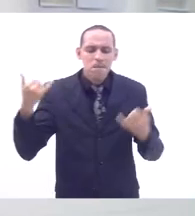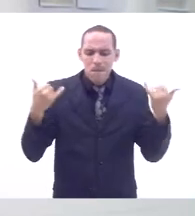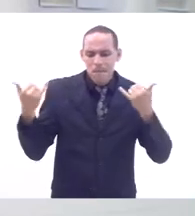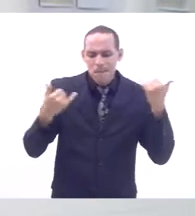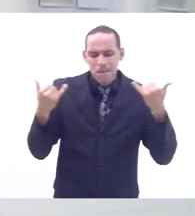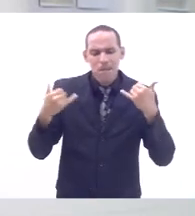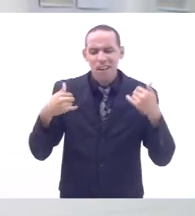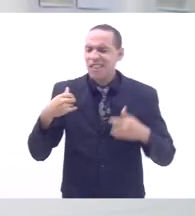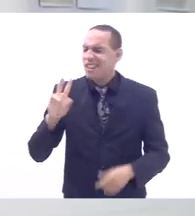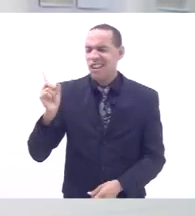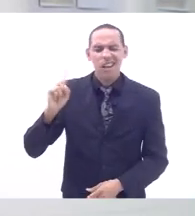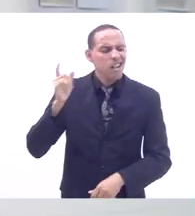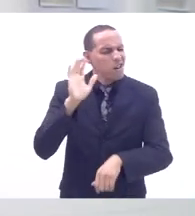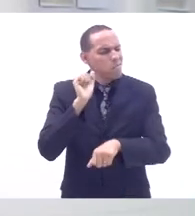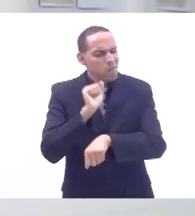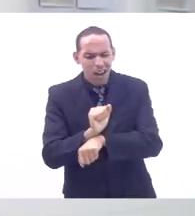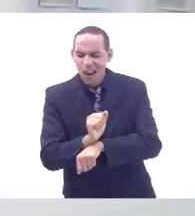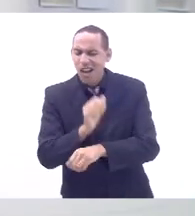eu não fosse adiante.